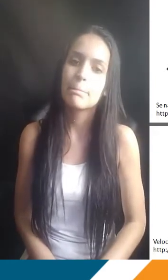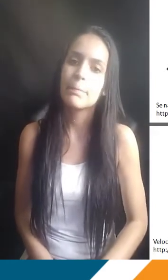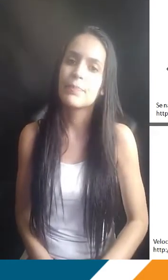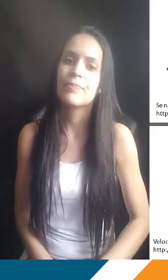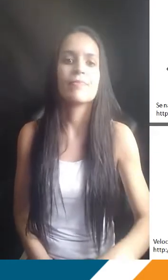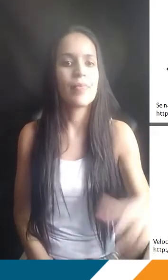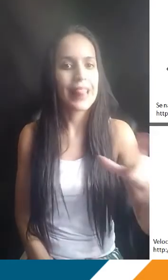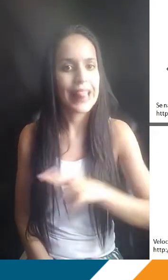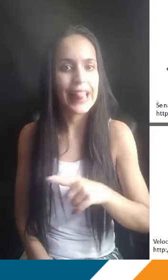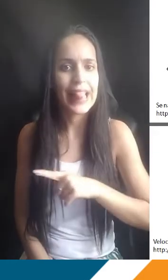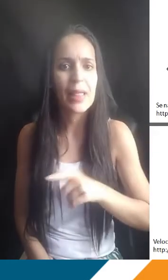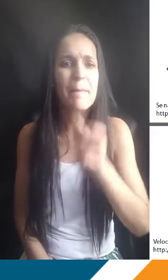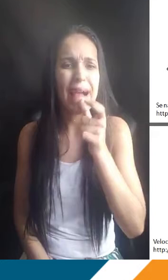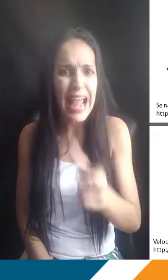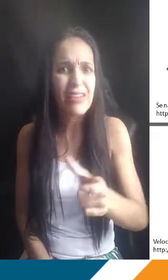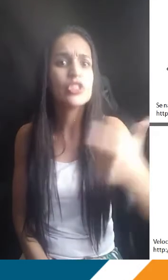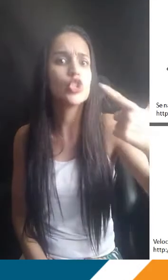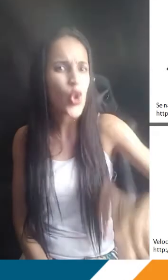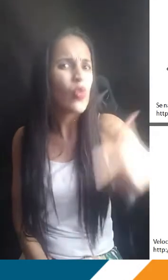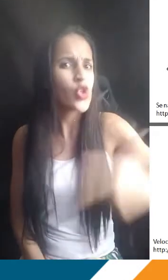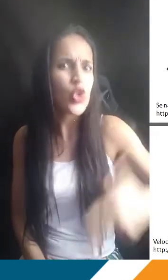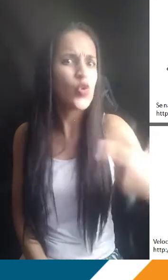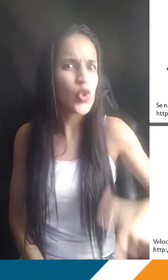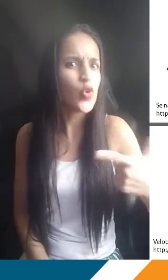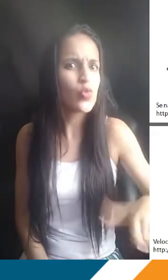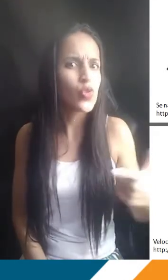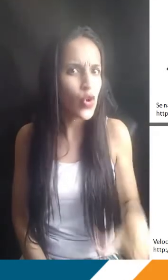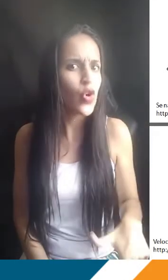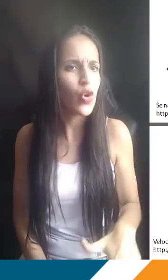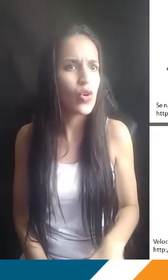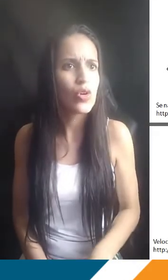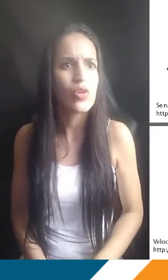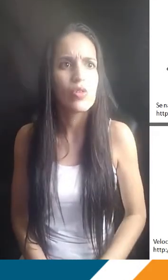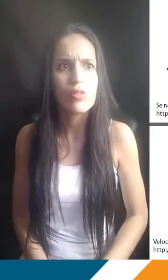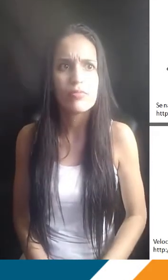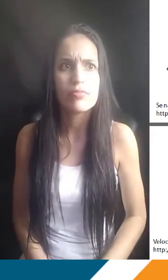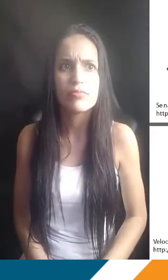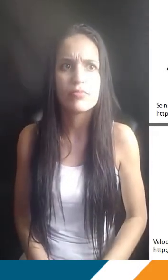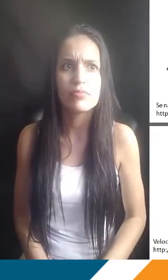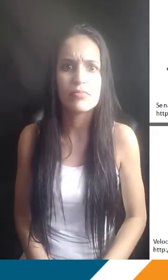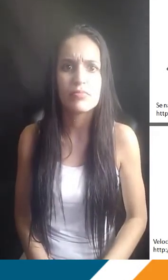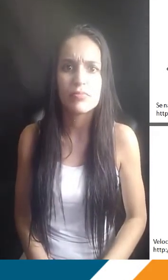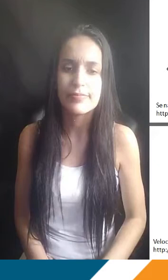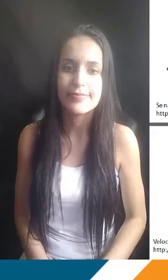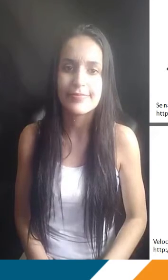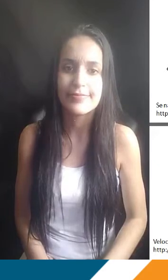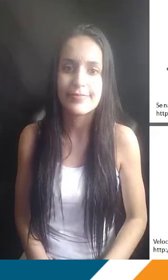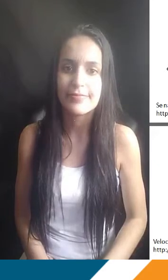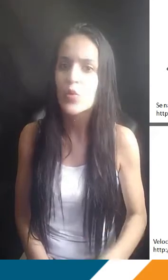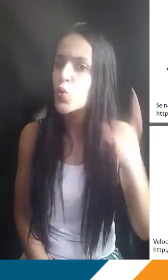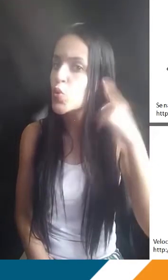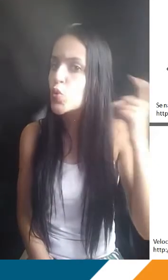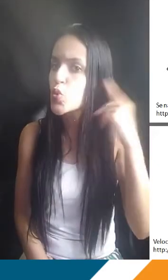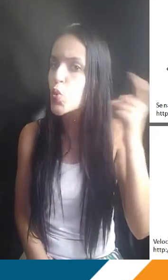linguagem, com a repetição de palavras com vogais e